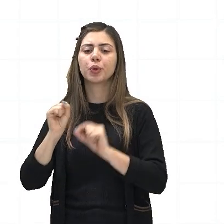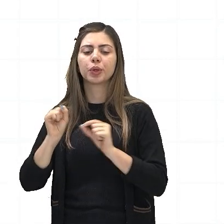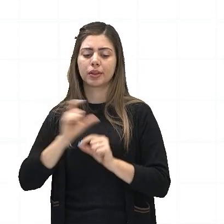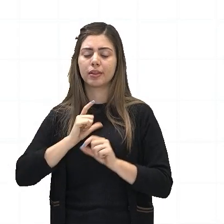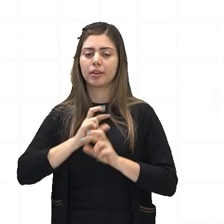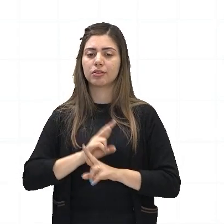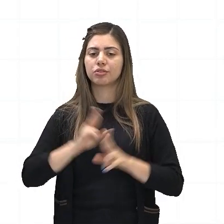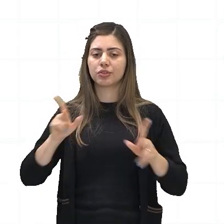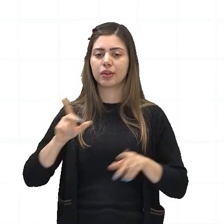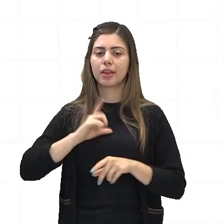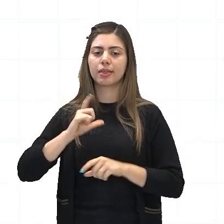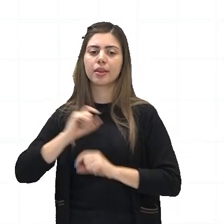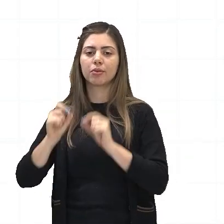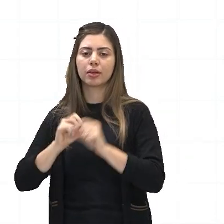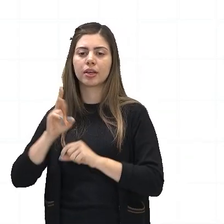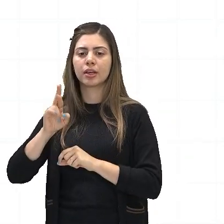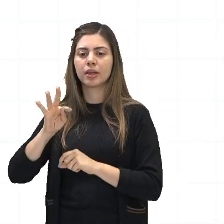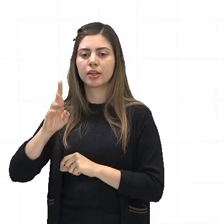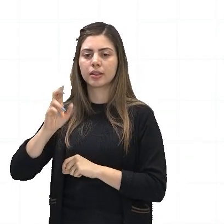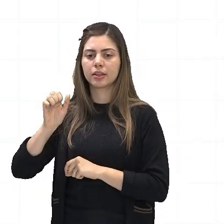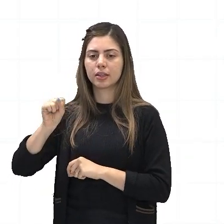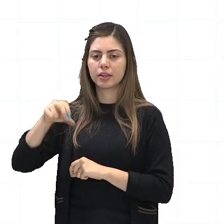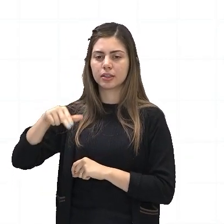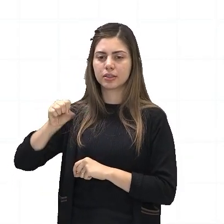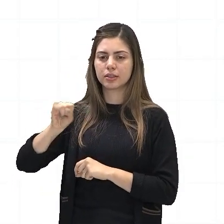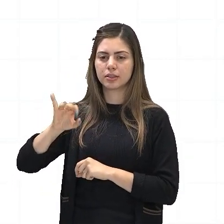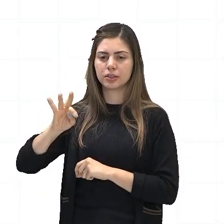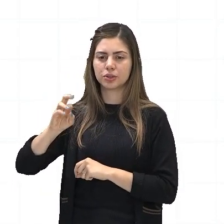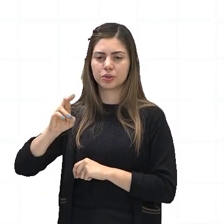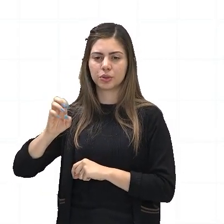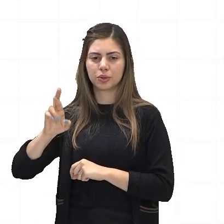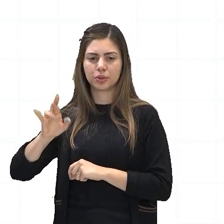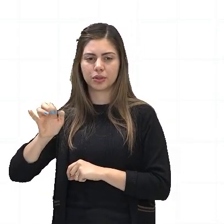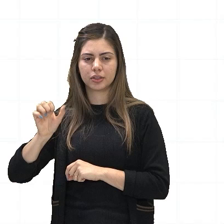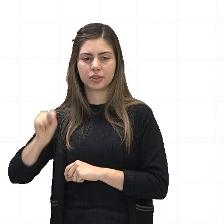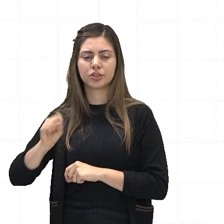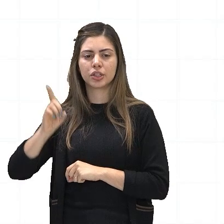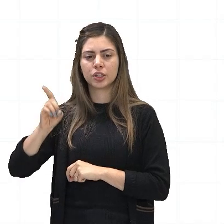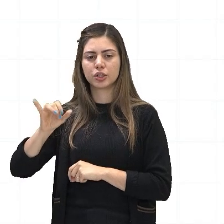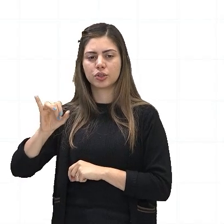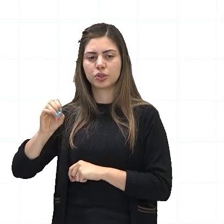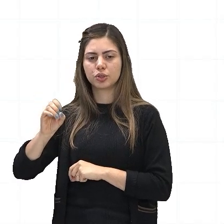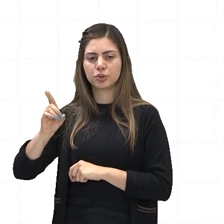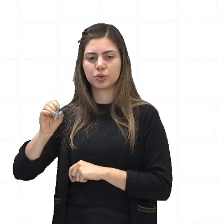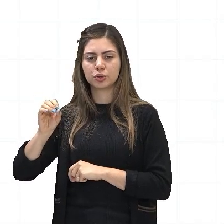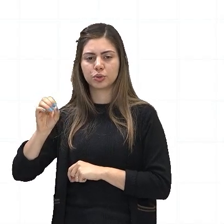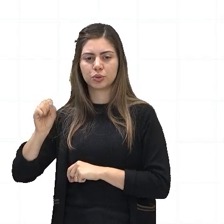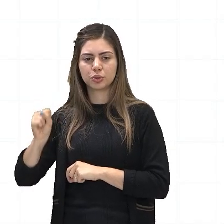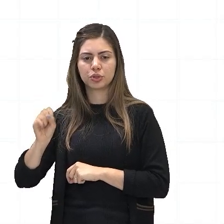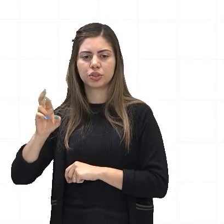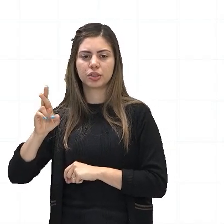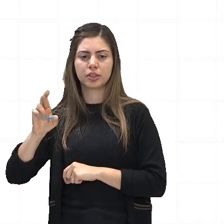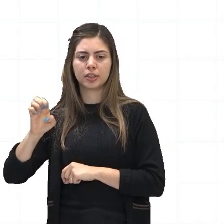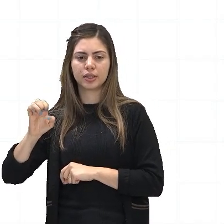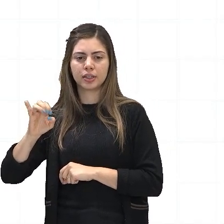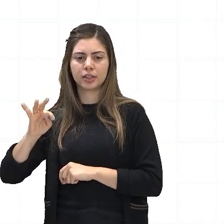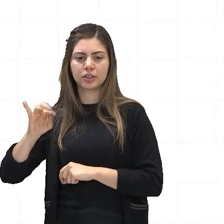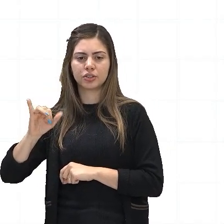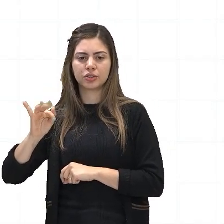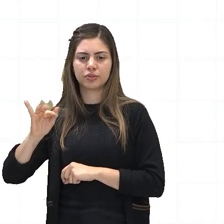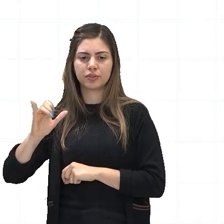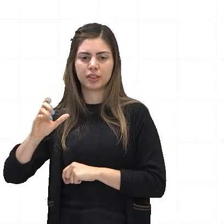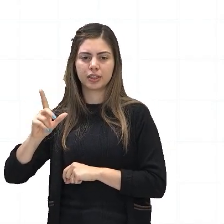os transistores, diodos, retificadores e tiristores. Já o elétrico tem apenas